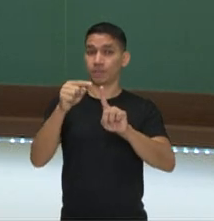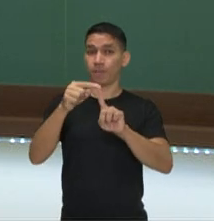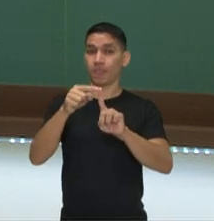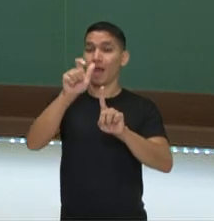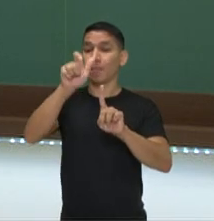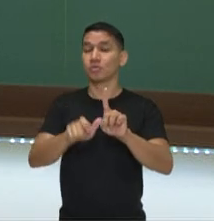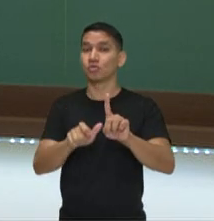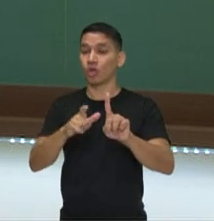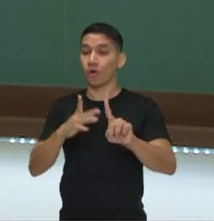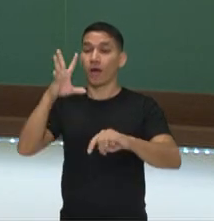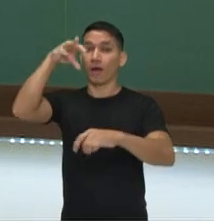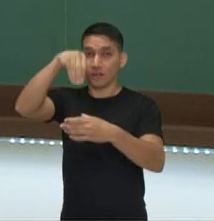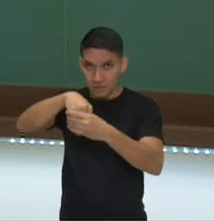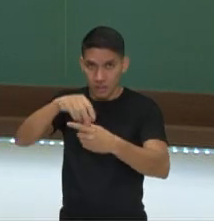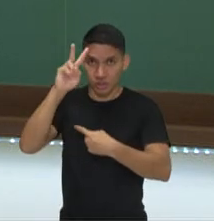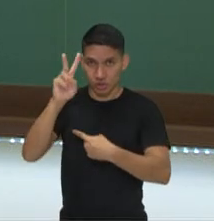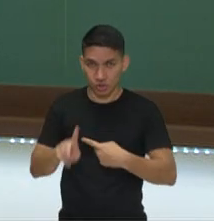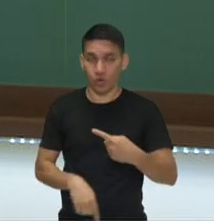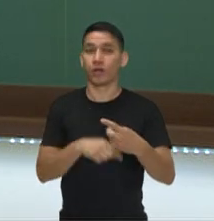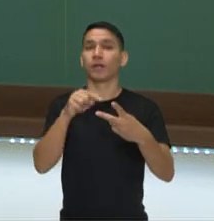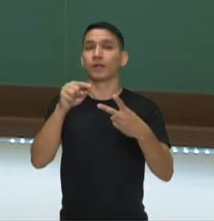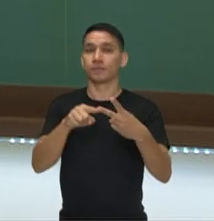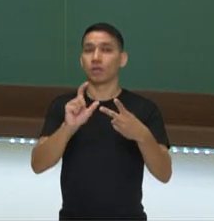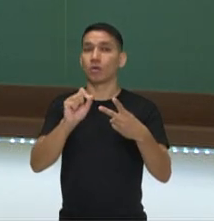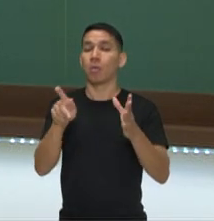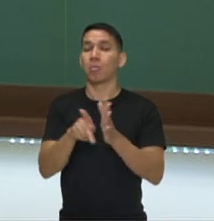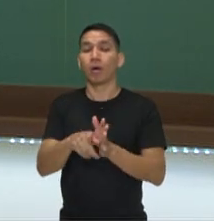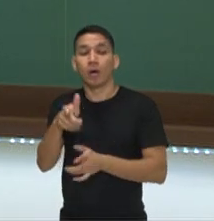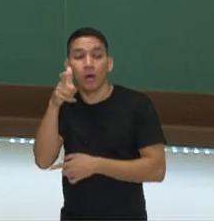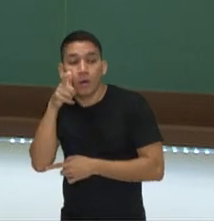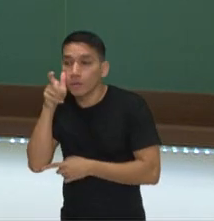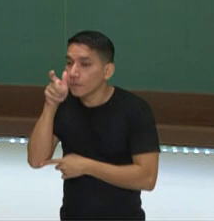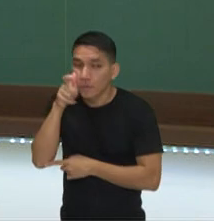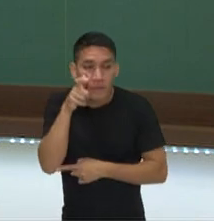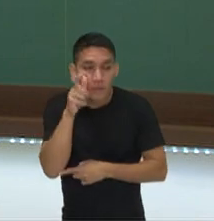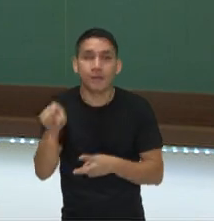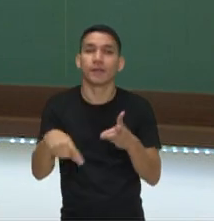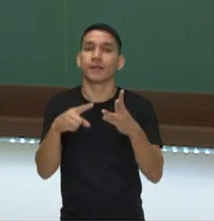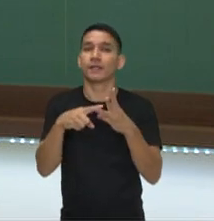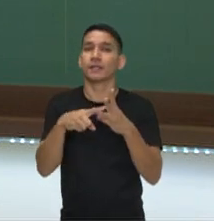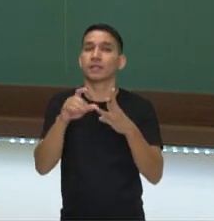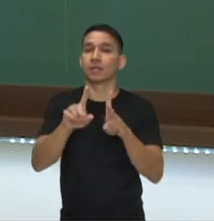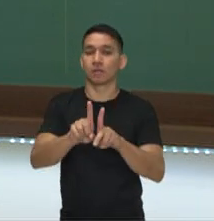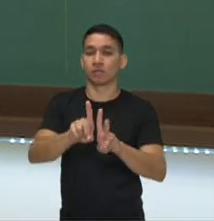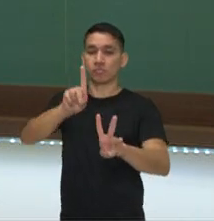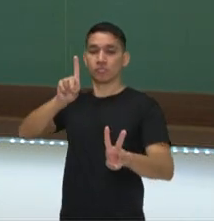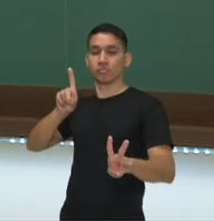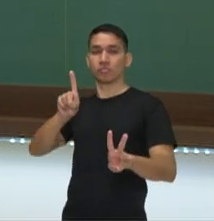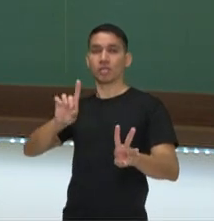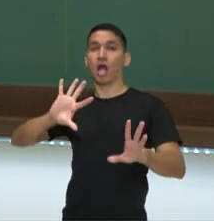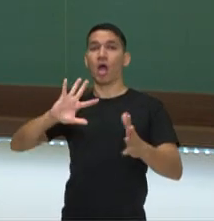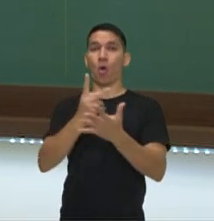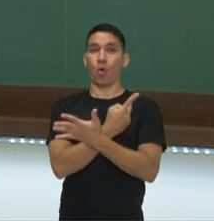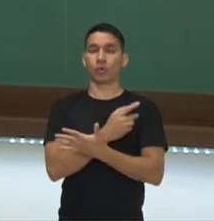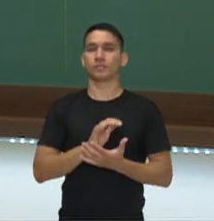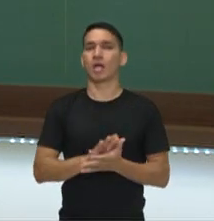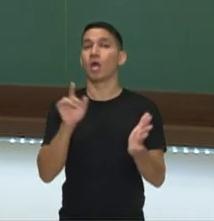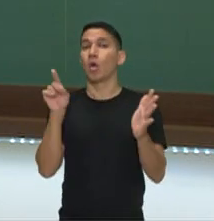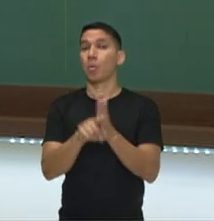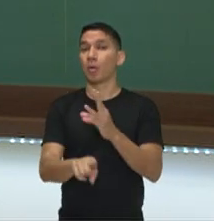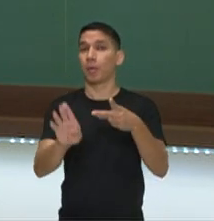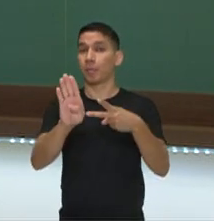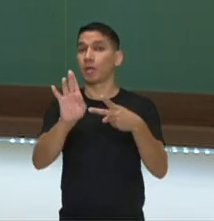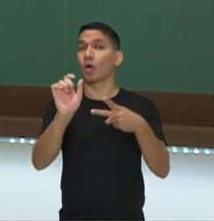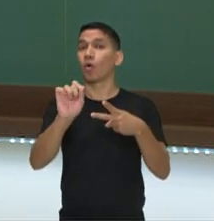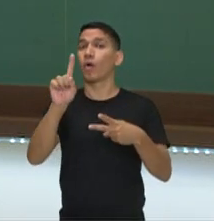da história. E aí tem narrador, observador e narrador onisciente. Eu estou te perguntando se o narrador